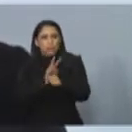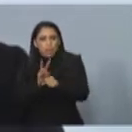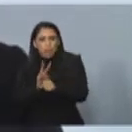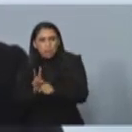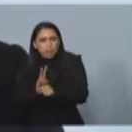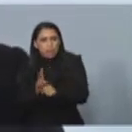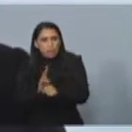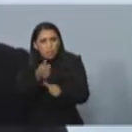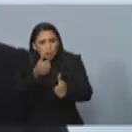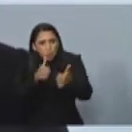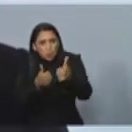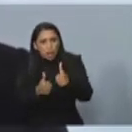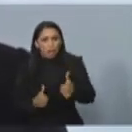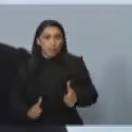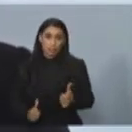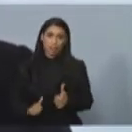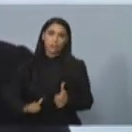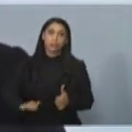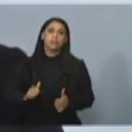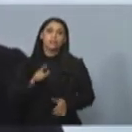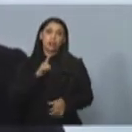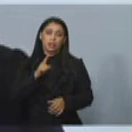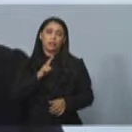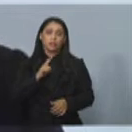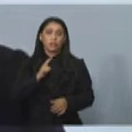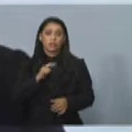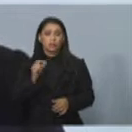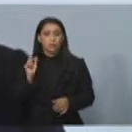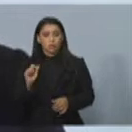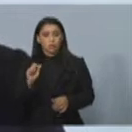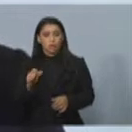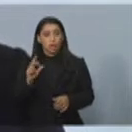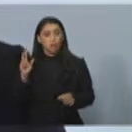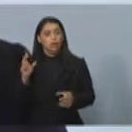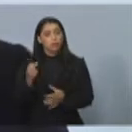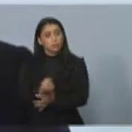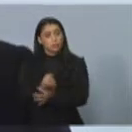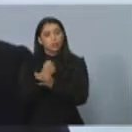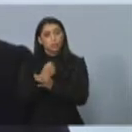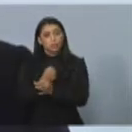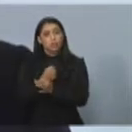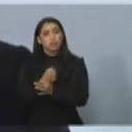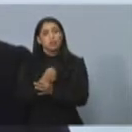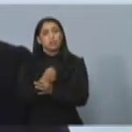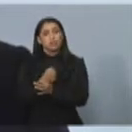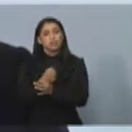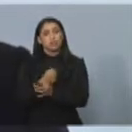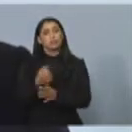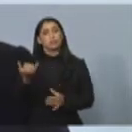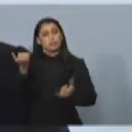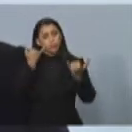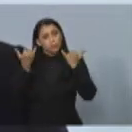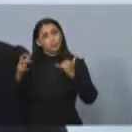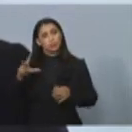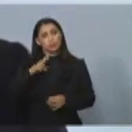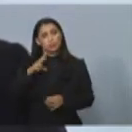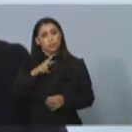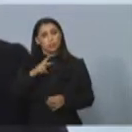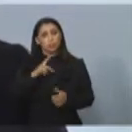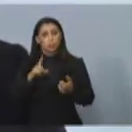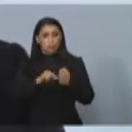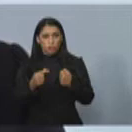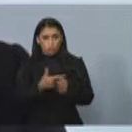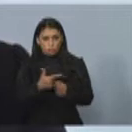precarizando ainda mais uma necessária dimensão procedimental da proteção de dados pessoais. O desenho do comitê também, conforme o artigo 22,